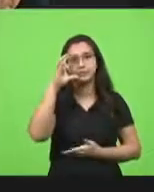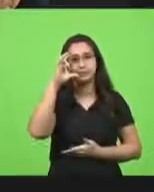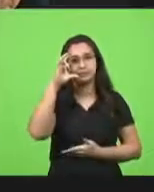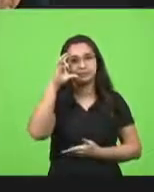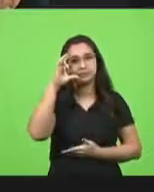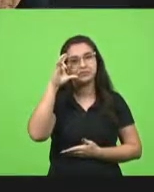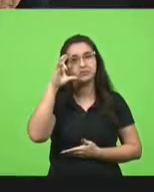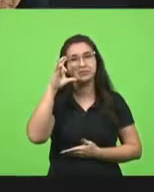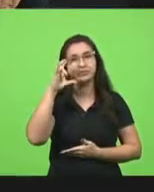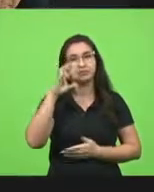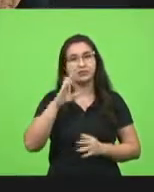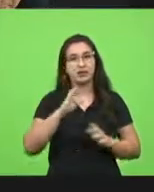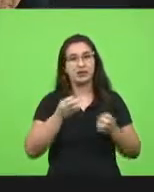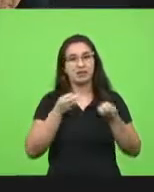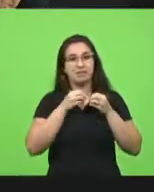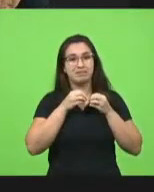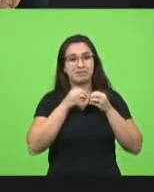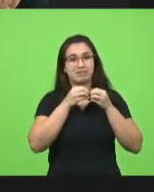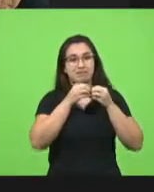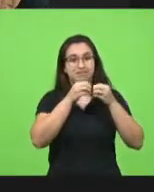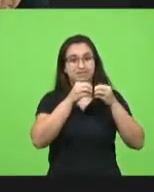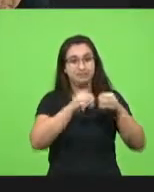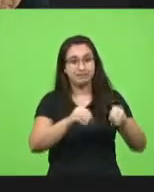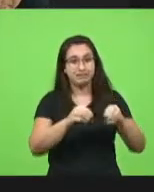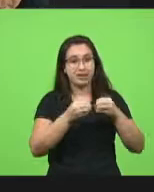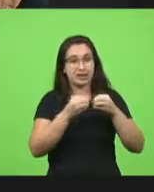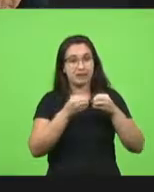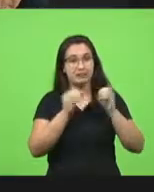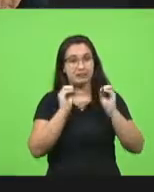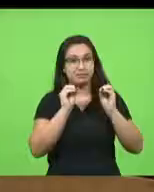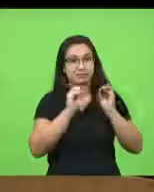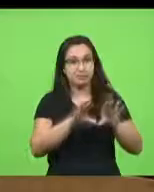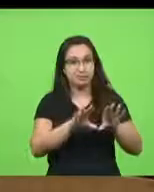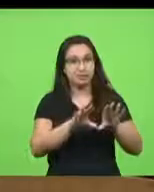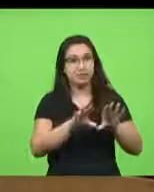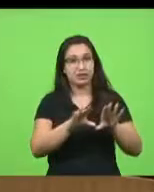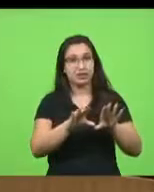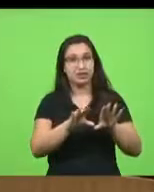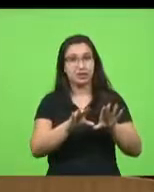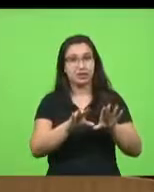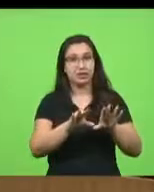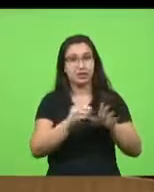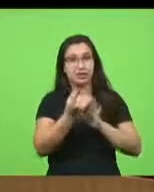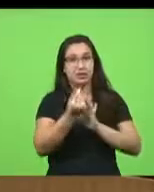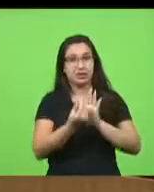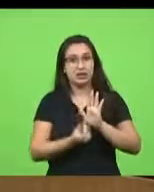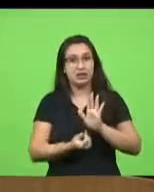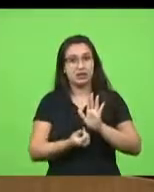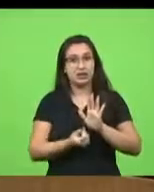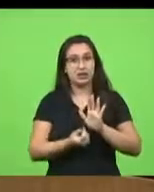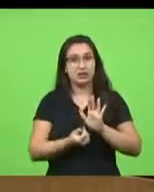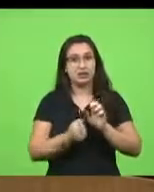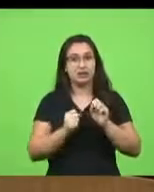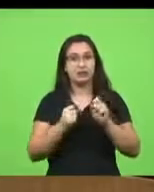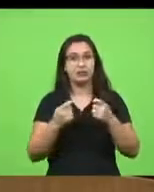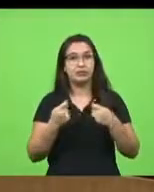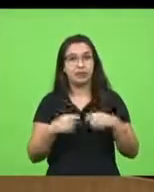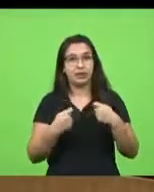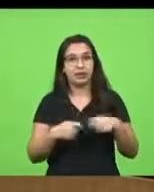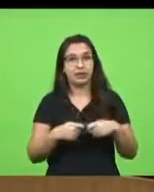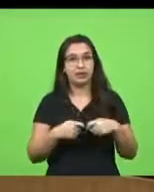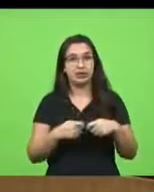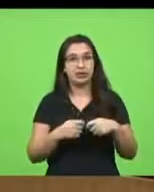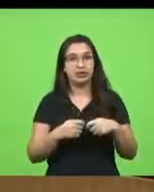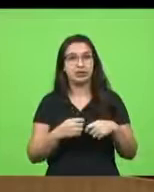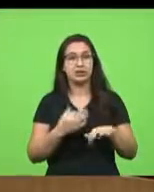impacto inflacionário, esse impacto orçamentário não pode ser suportado. Fizemos um levantamento